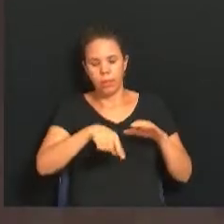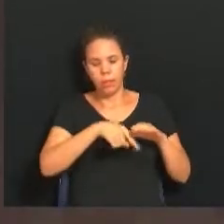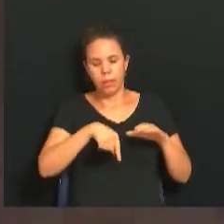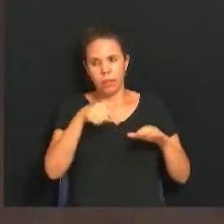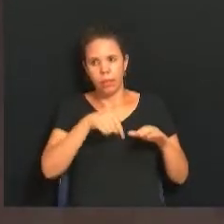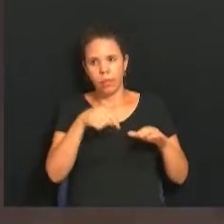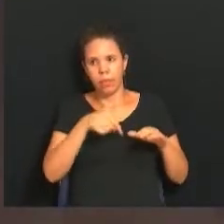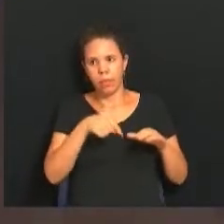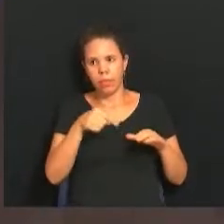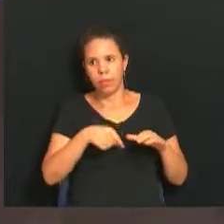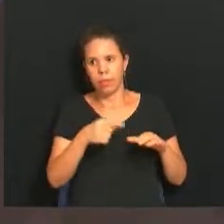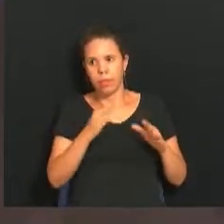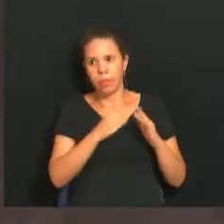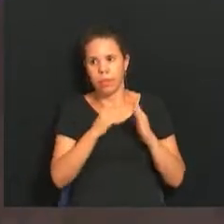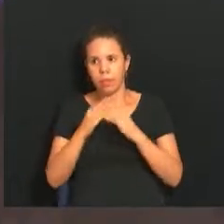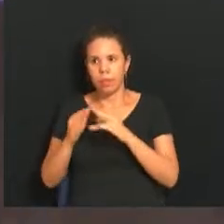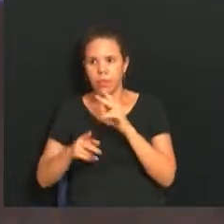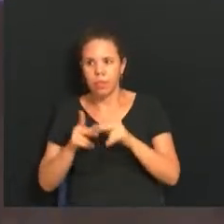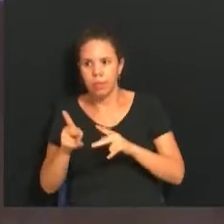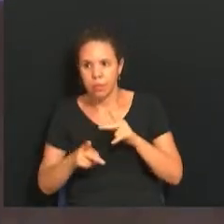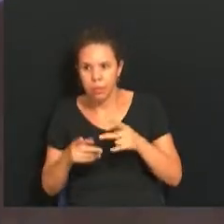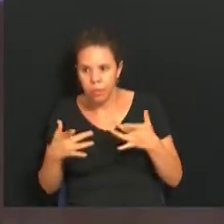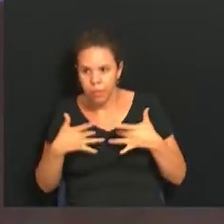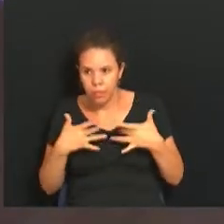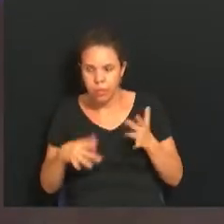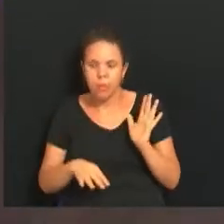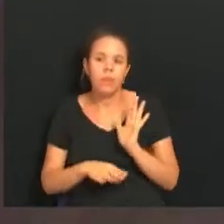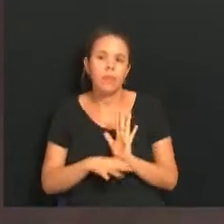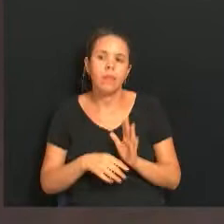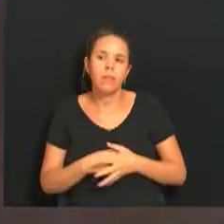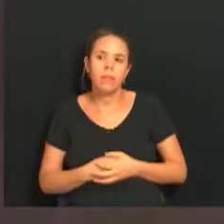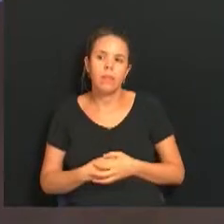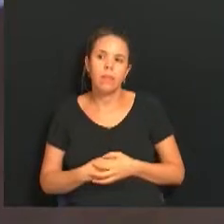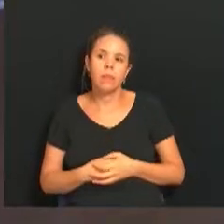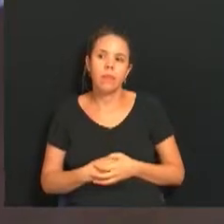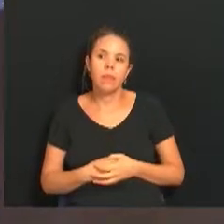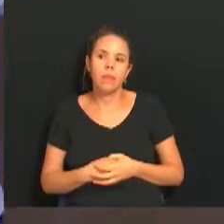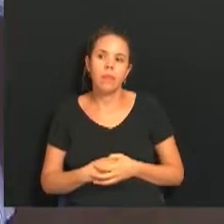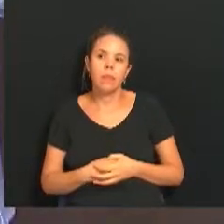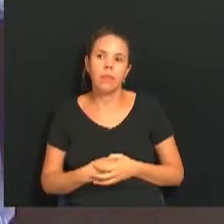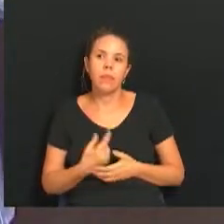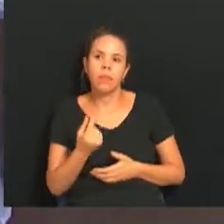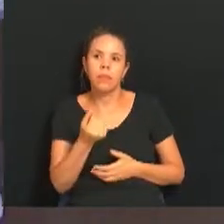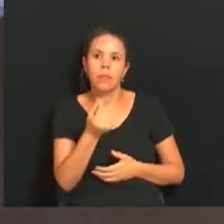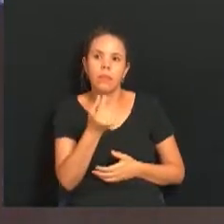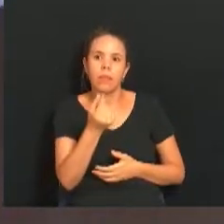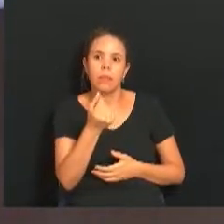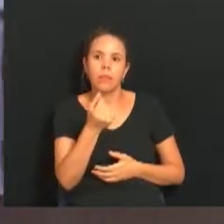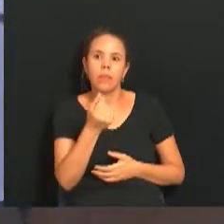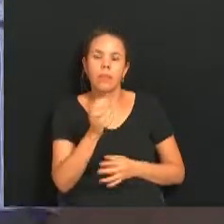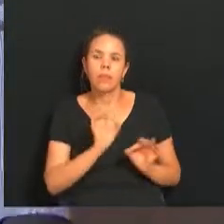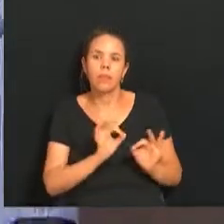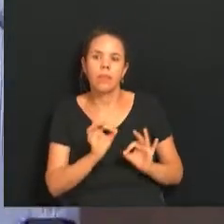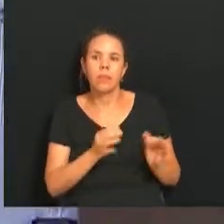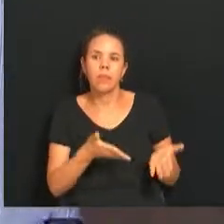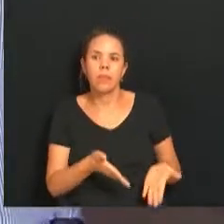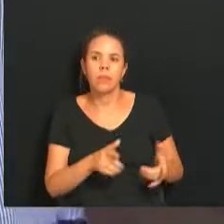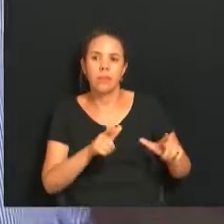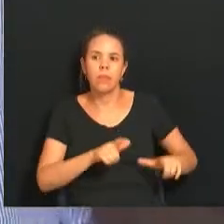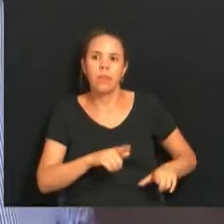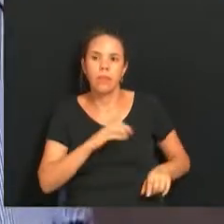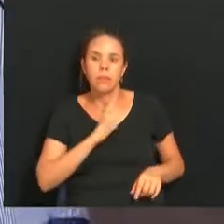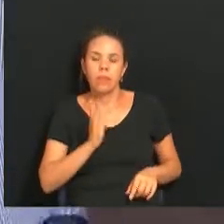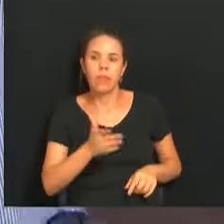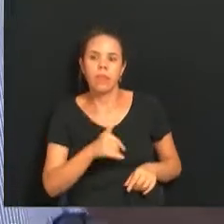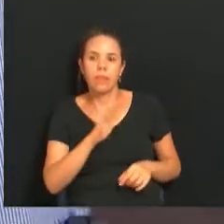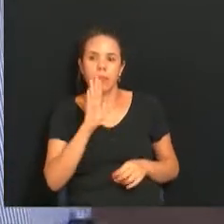aonde cada morador deu a sua contribuição em dinheiro, em mão de obra. Essa parte aqui já teve